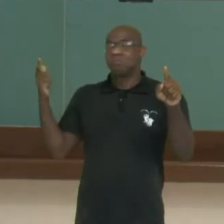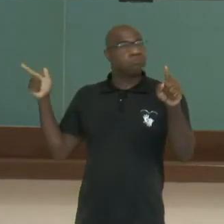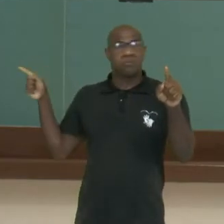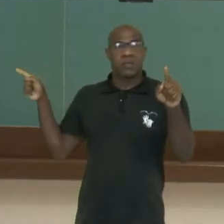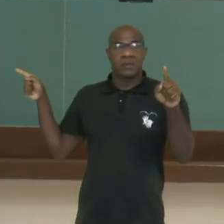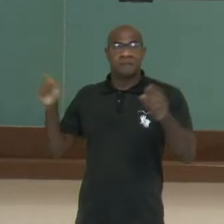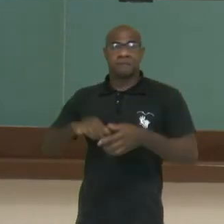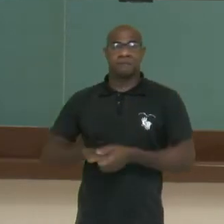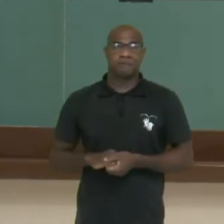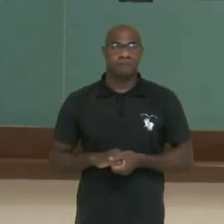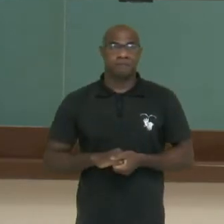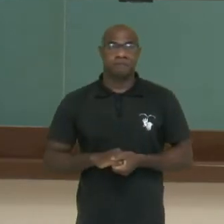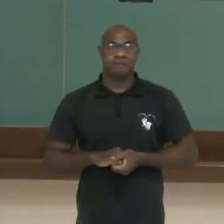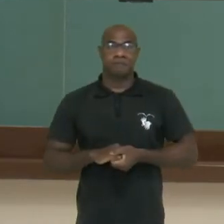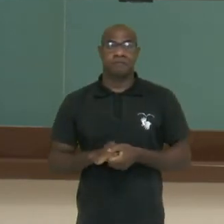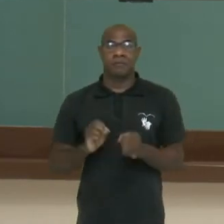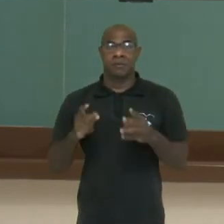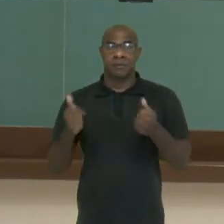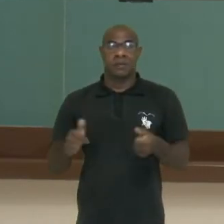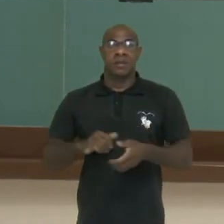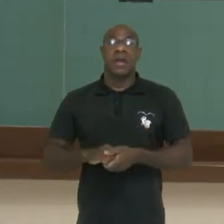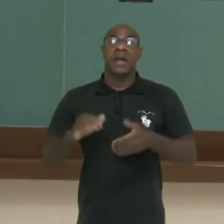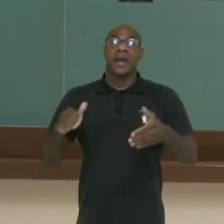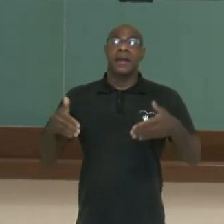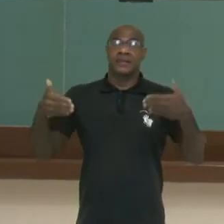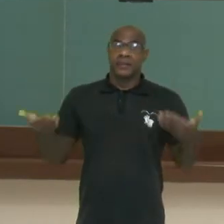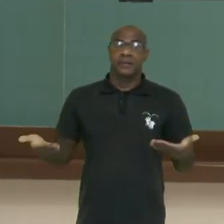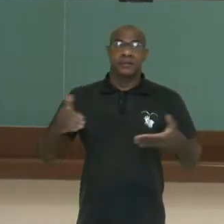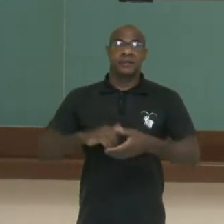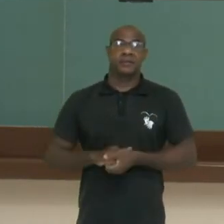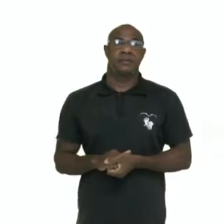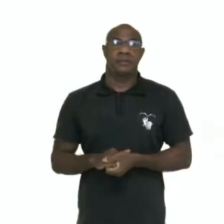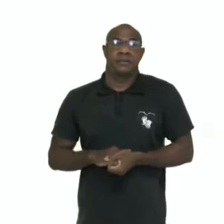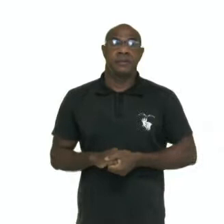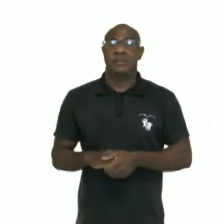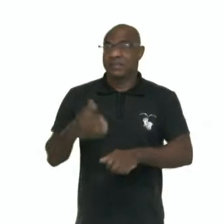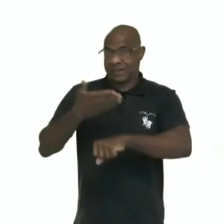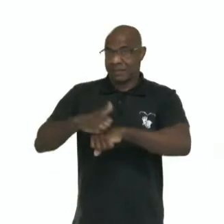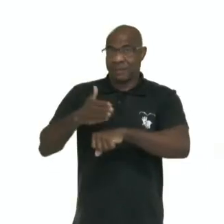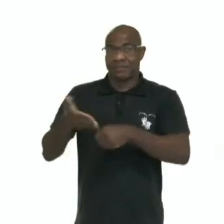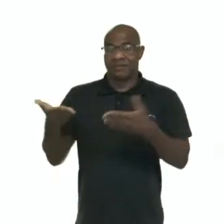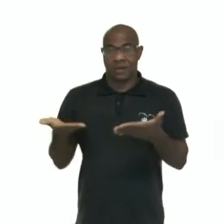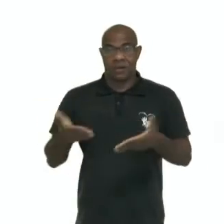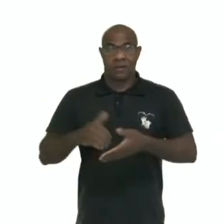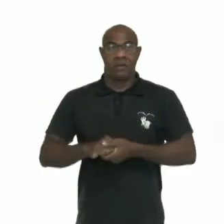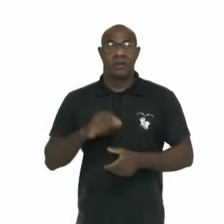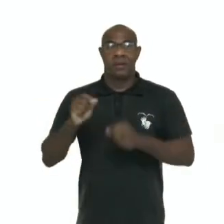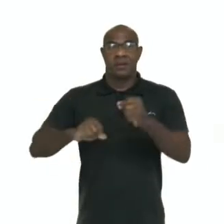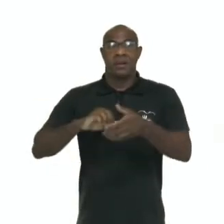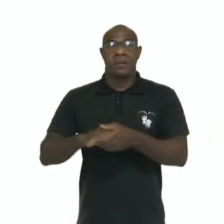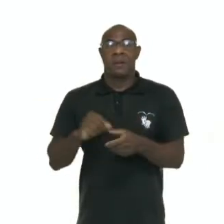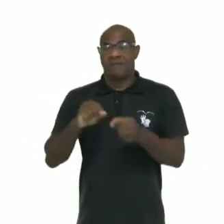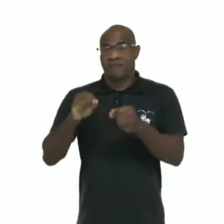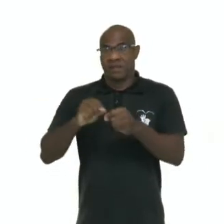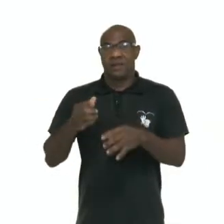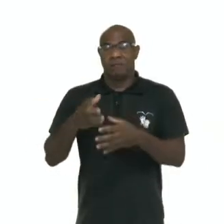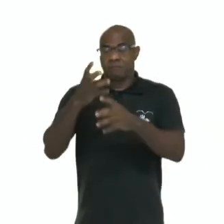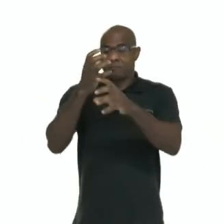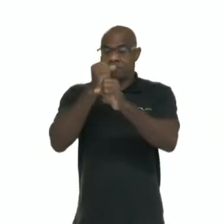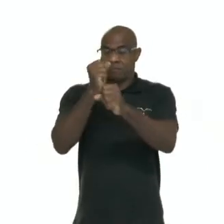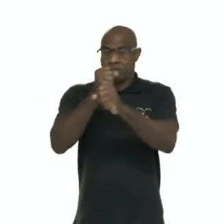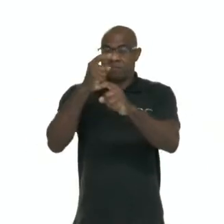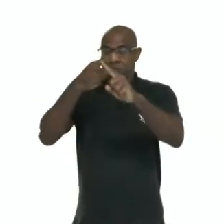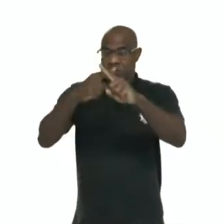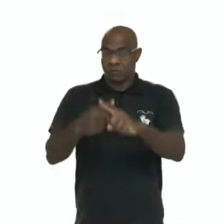tá bom? Não tá joia? Então, de maneira prática, né, para multiplicar dois números na forma